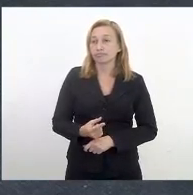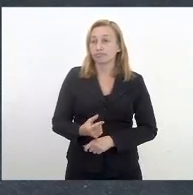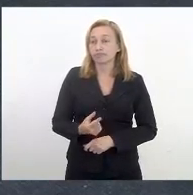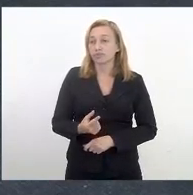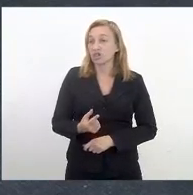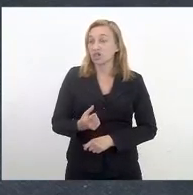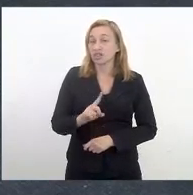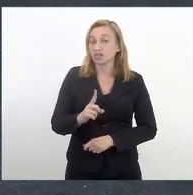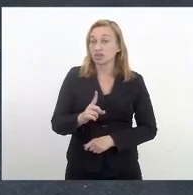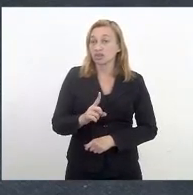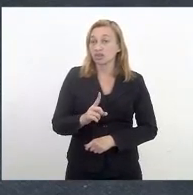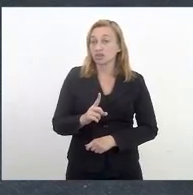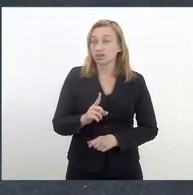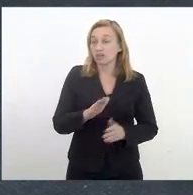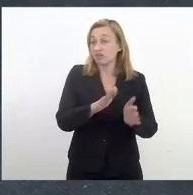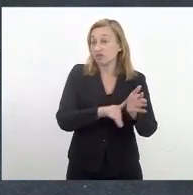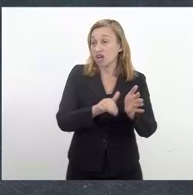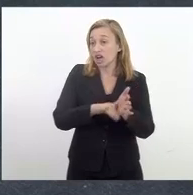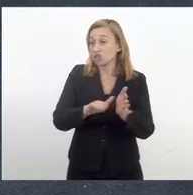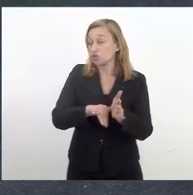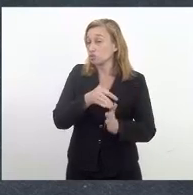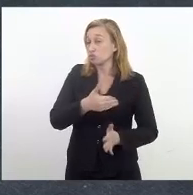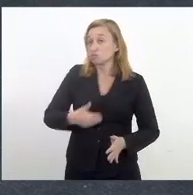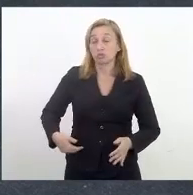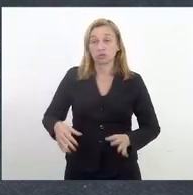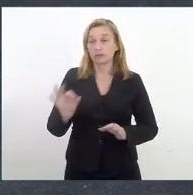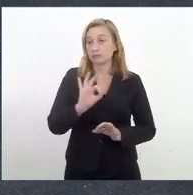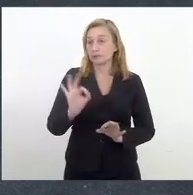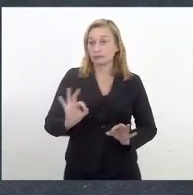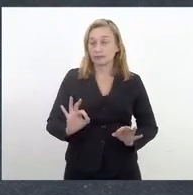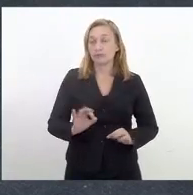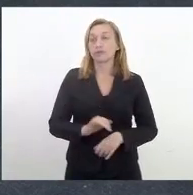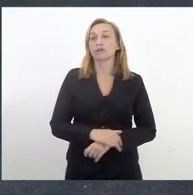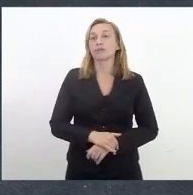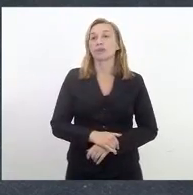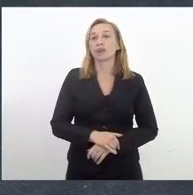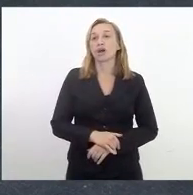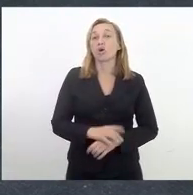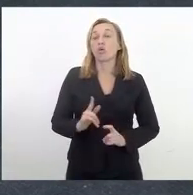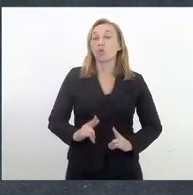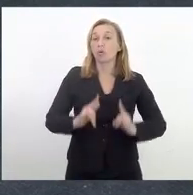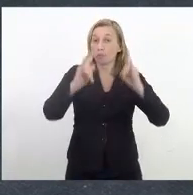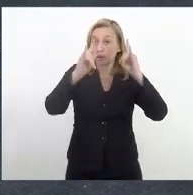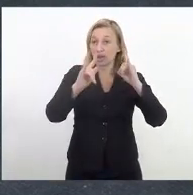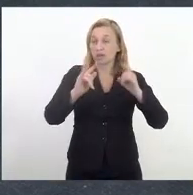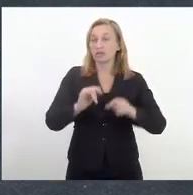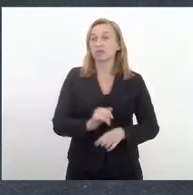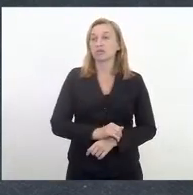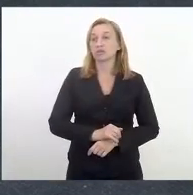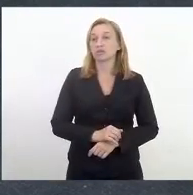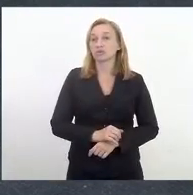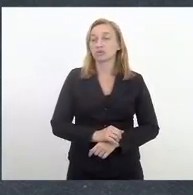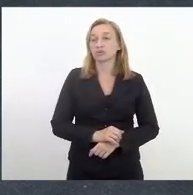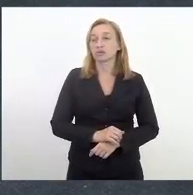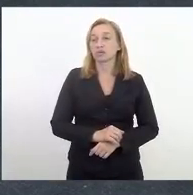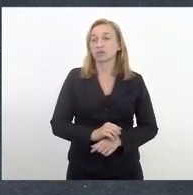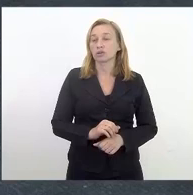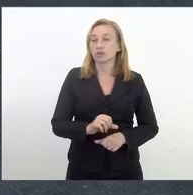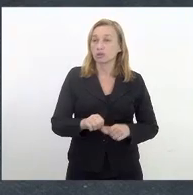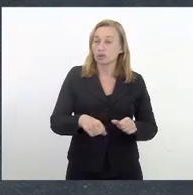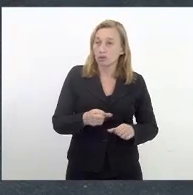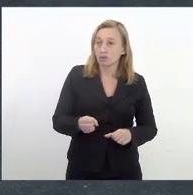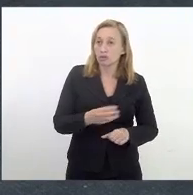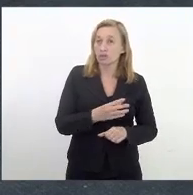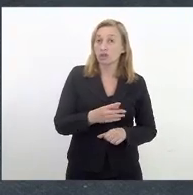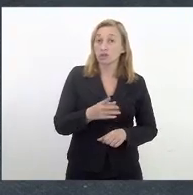públicos porque na contrapartida do mesmo o prédio recém-formada reformado da